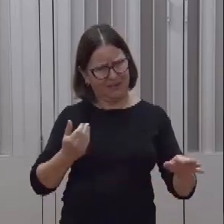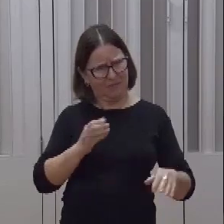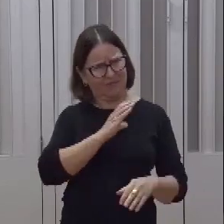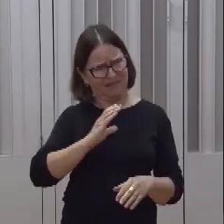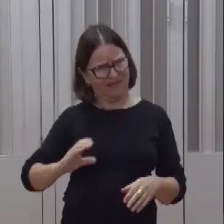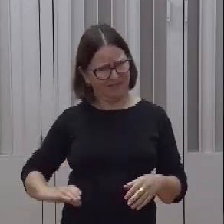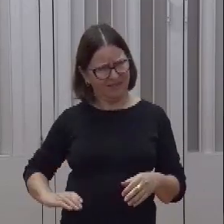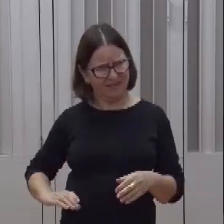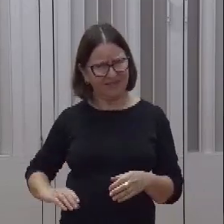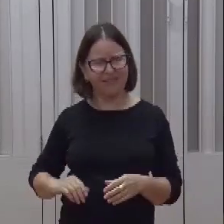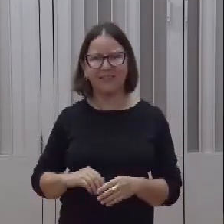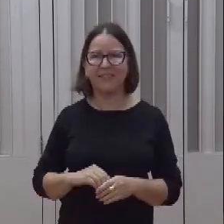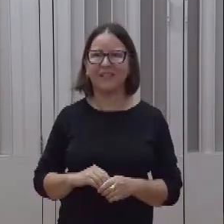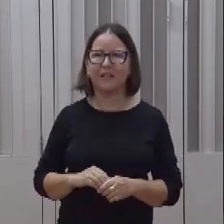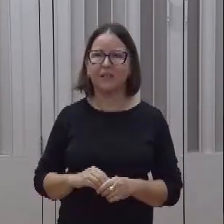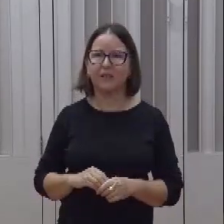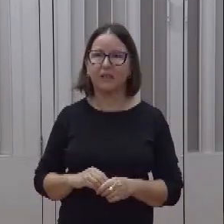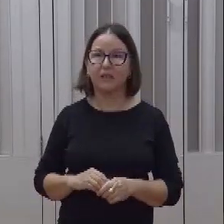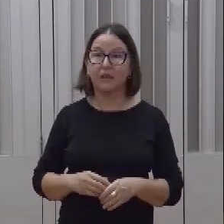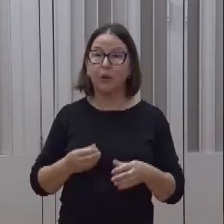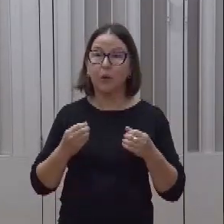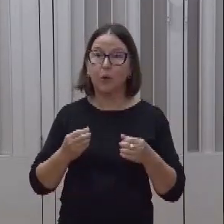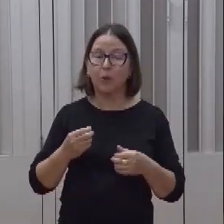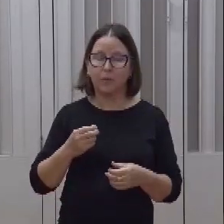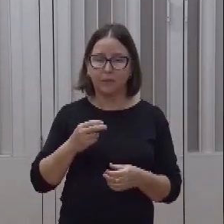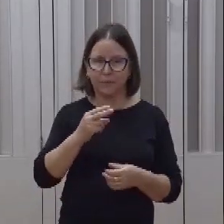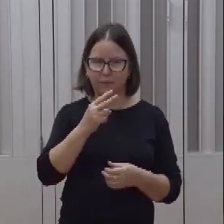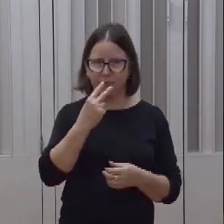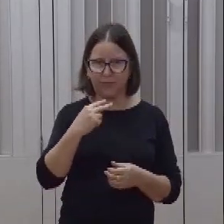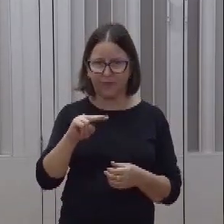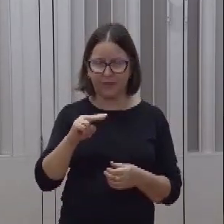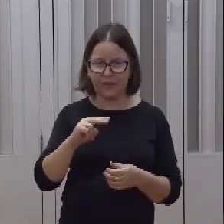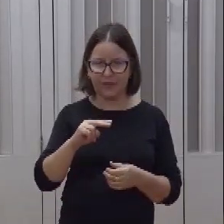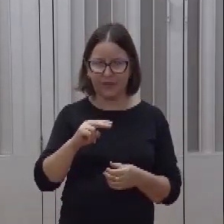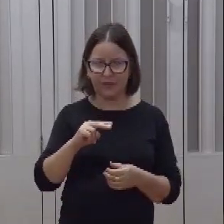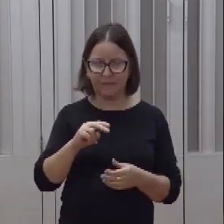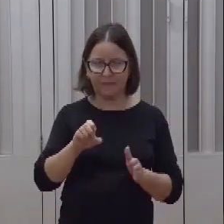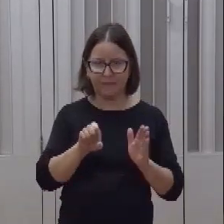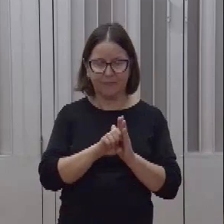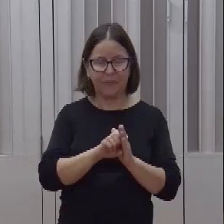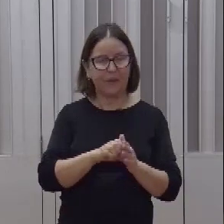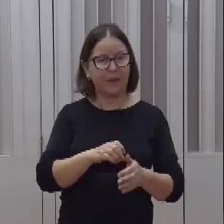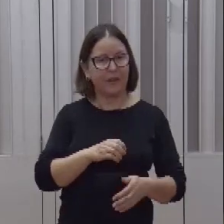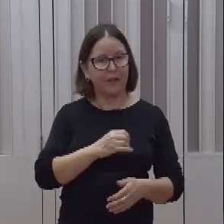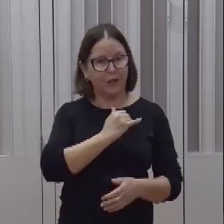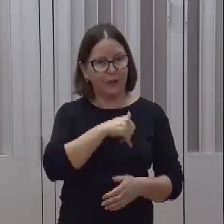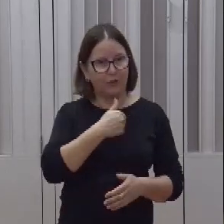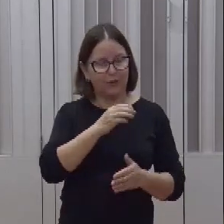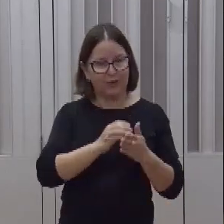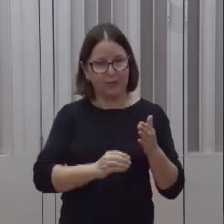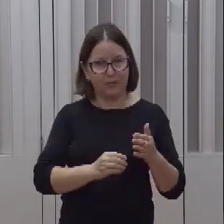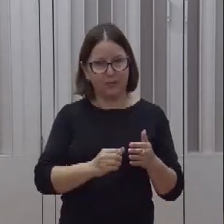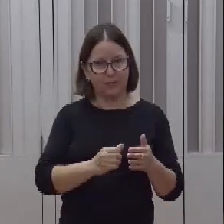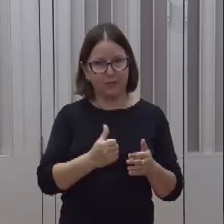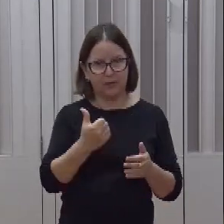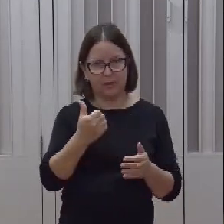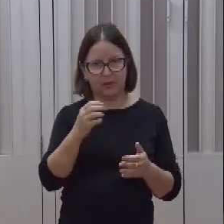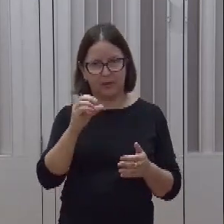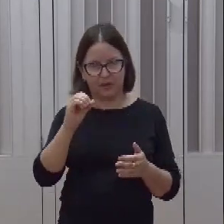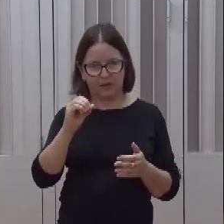Como é que nós vamos ver, por exemplo, João 10, 27 e